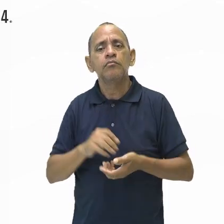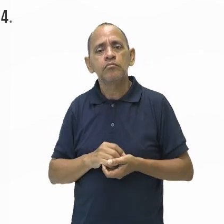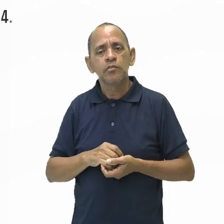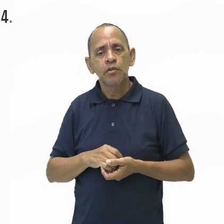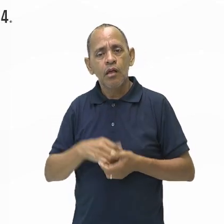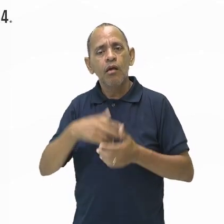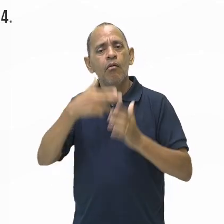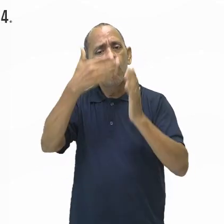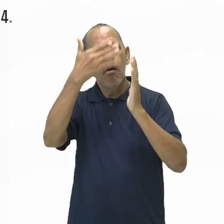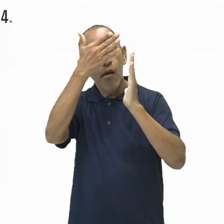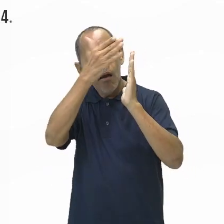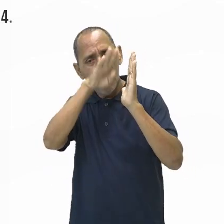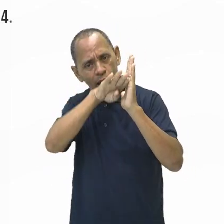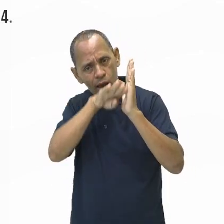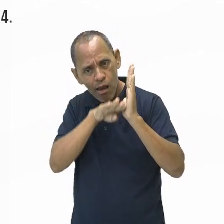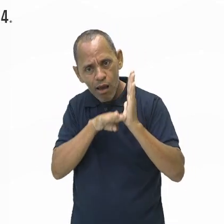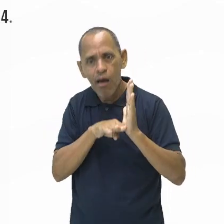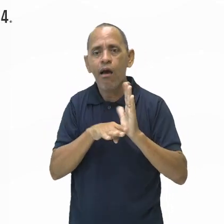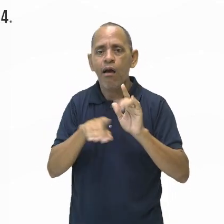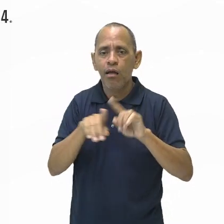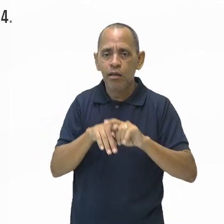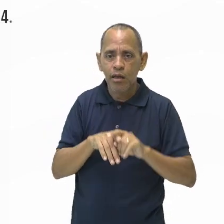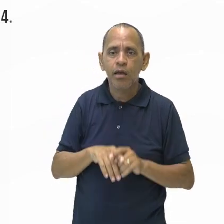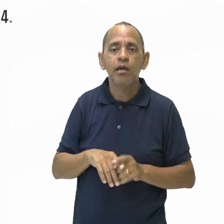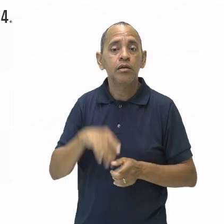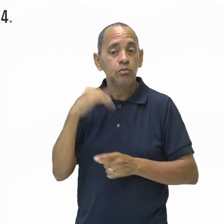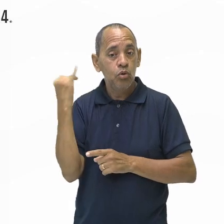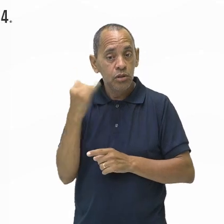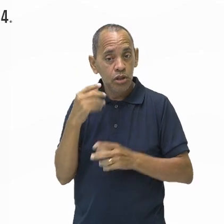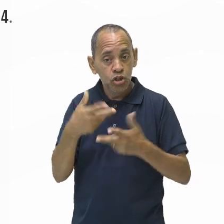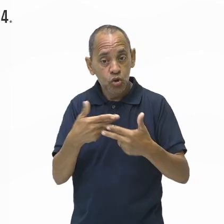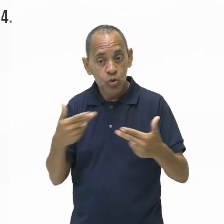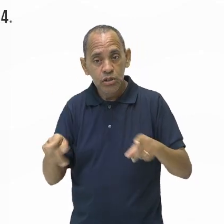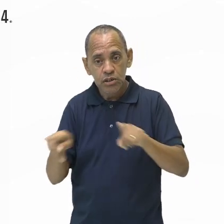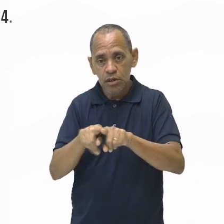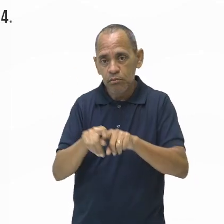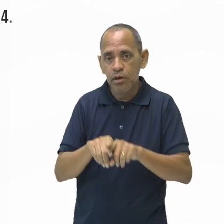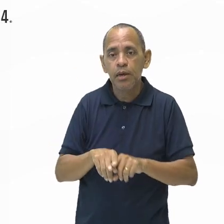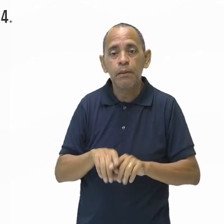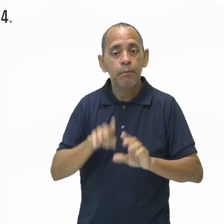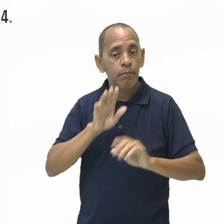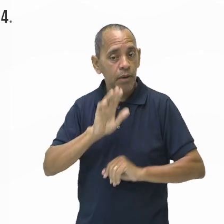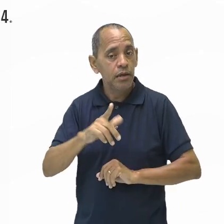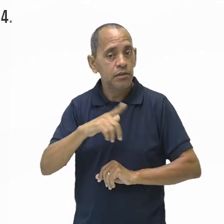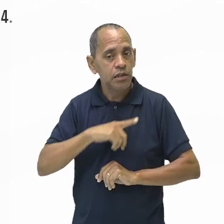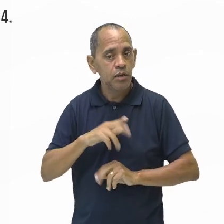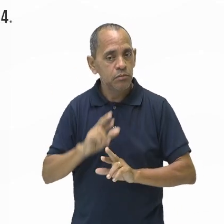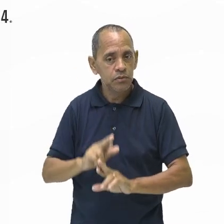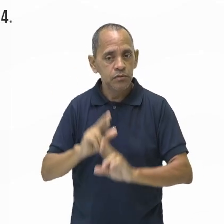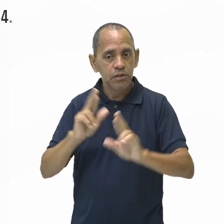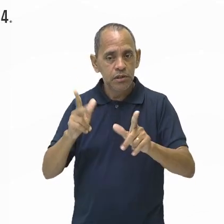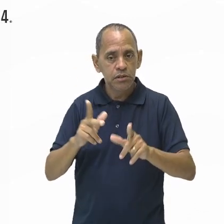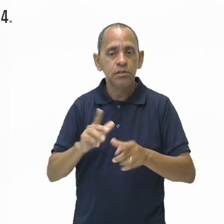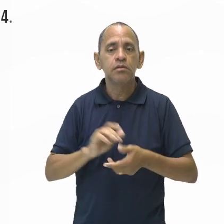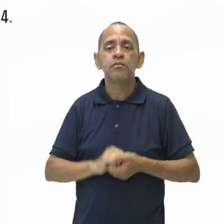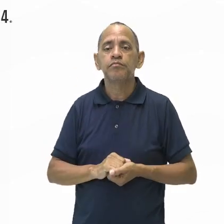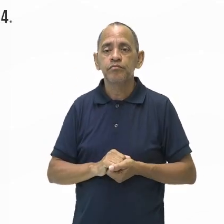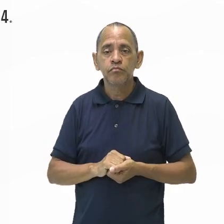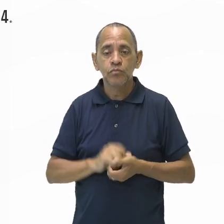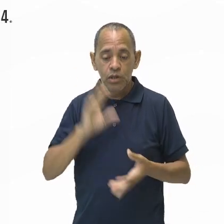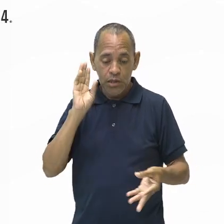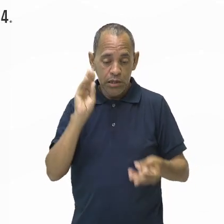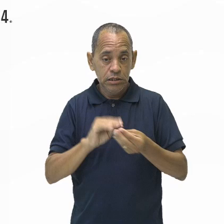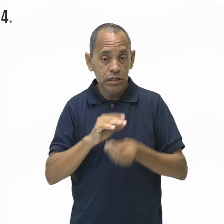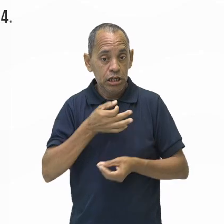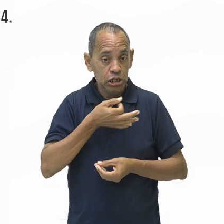trazer a informação, as coisas importantes, porém, tem uma diferença aqui, tá bom? Então, resenha crítica é um resumo